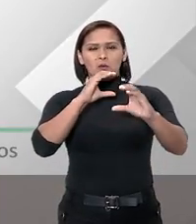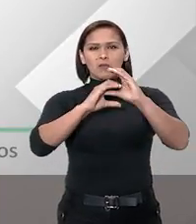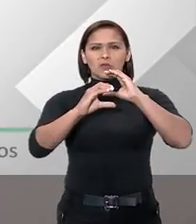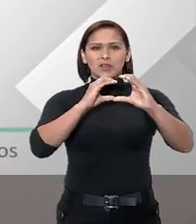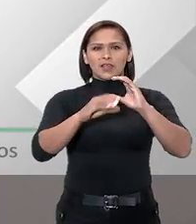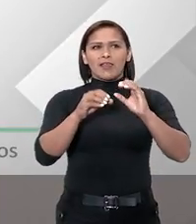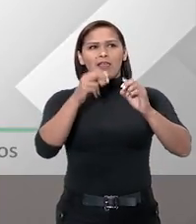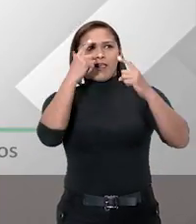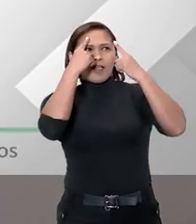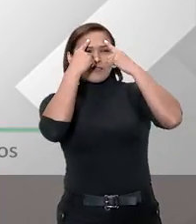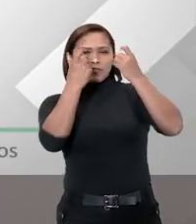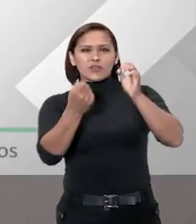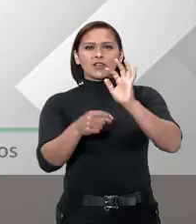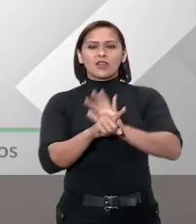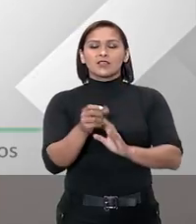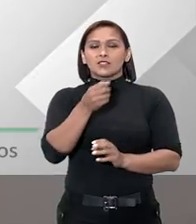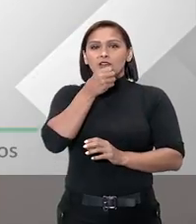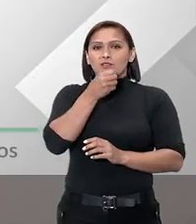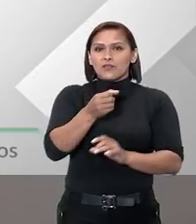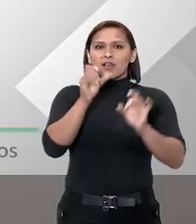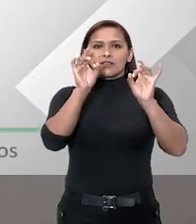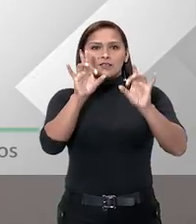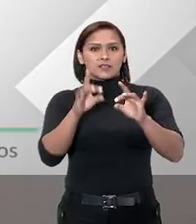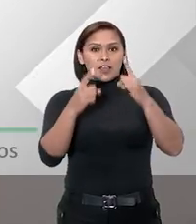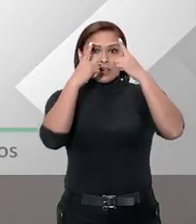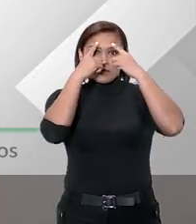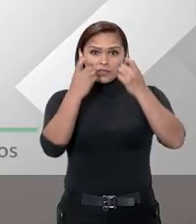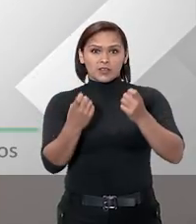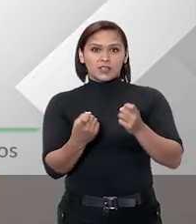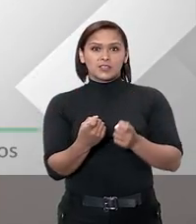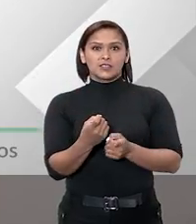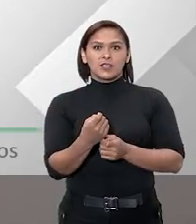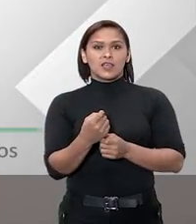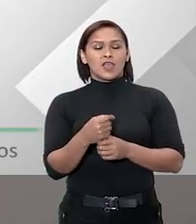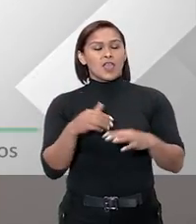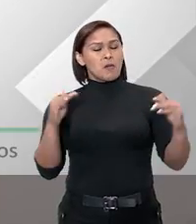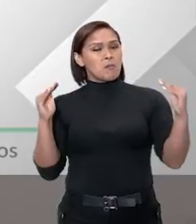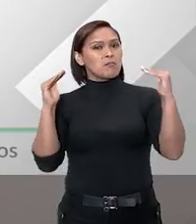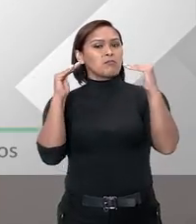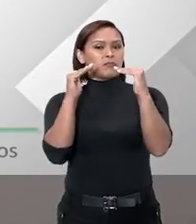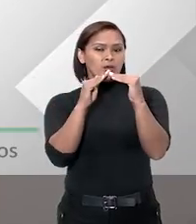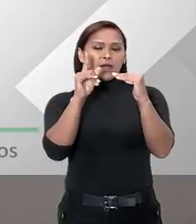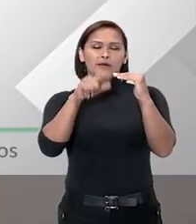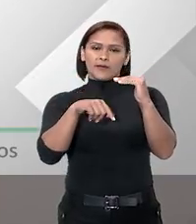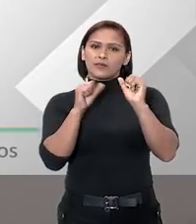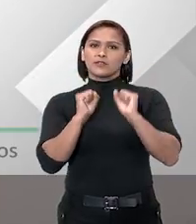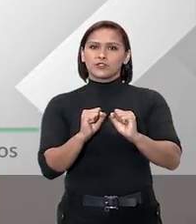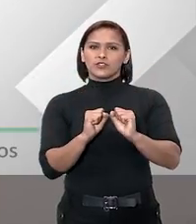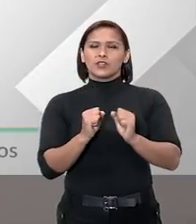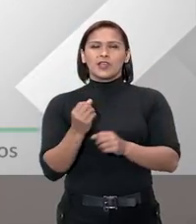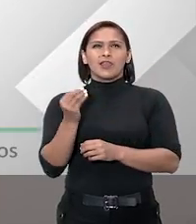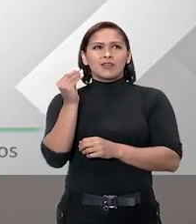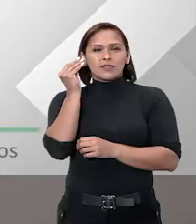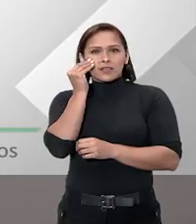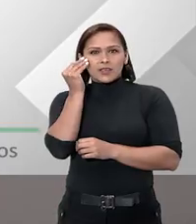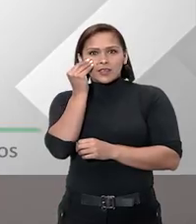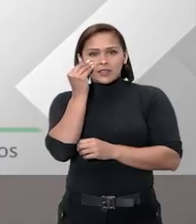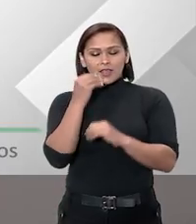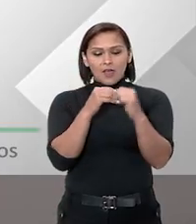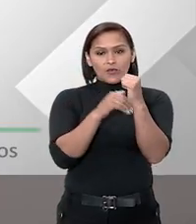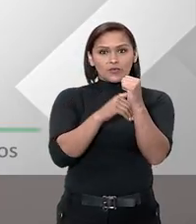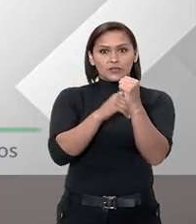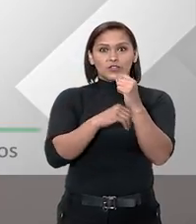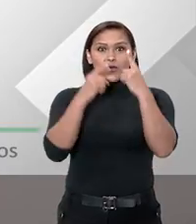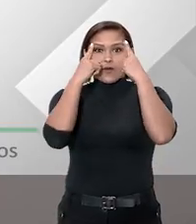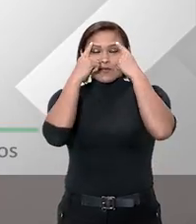comunicado dessa violência ou faça declarações dessa violência, não esteja vinculado na tentativa de